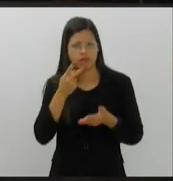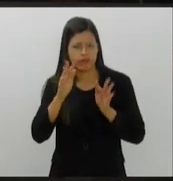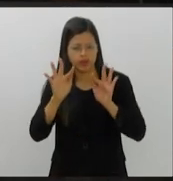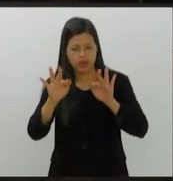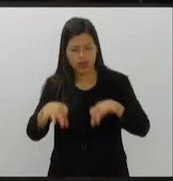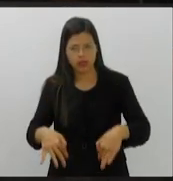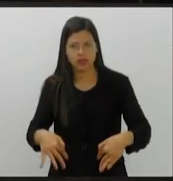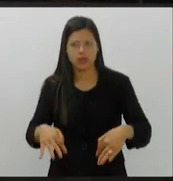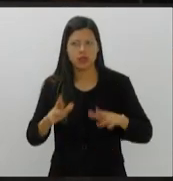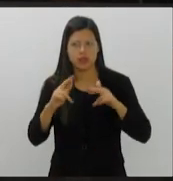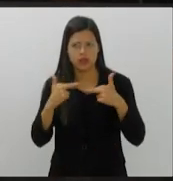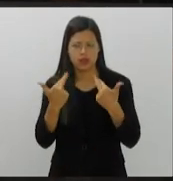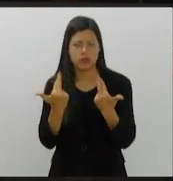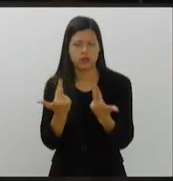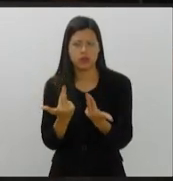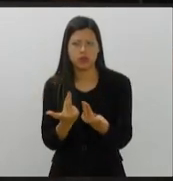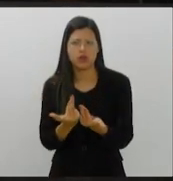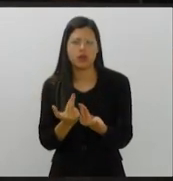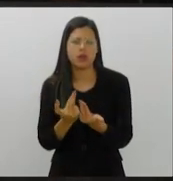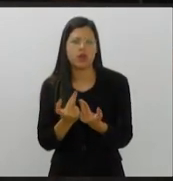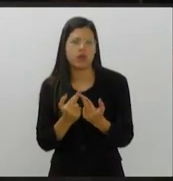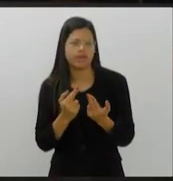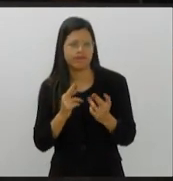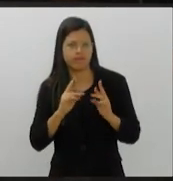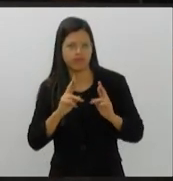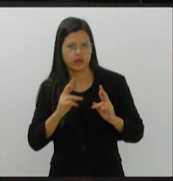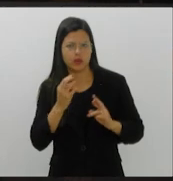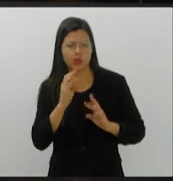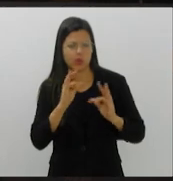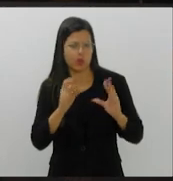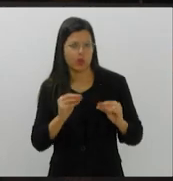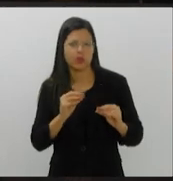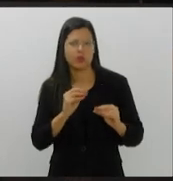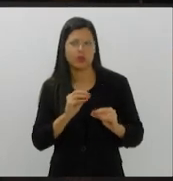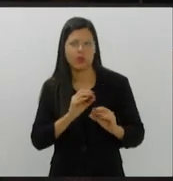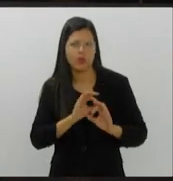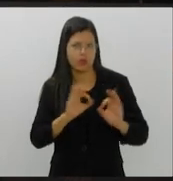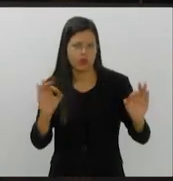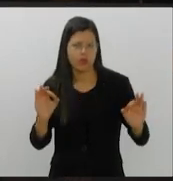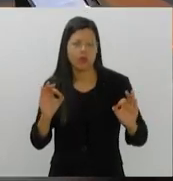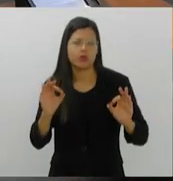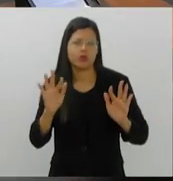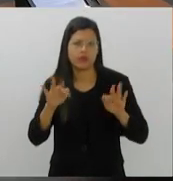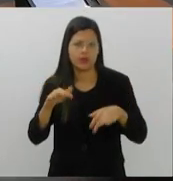a presente sessão, desejando a todos um ótimo final de tarde.